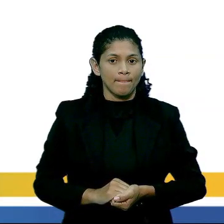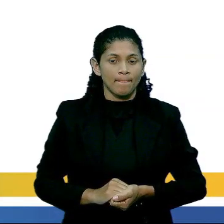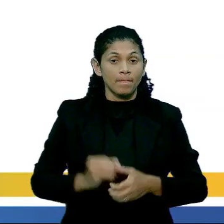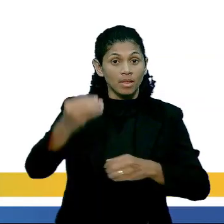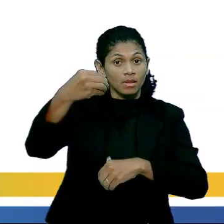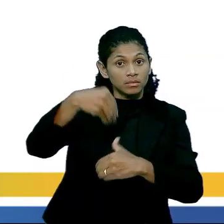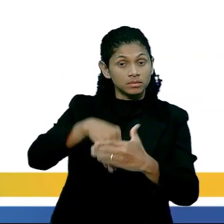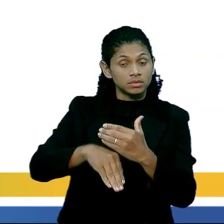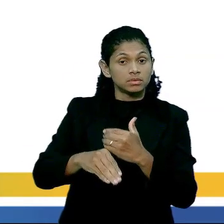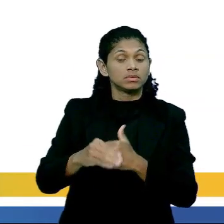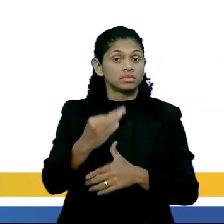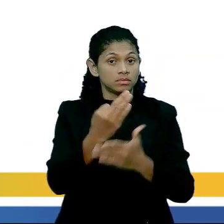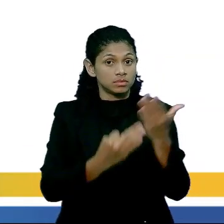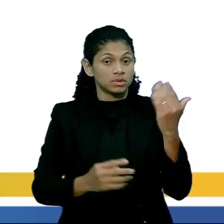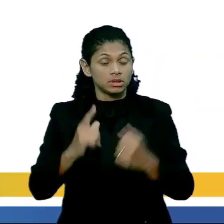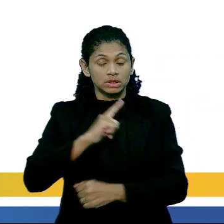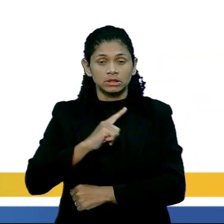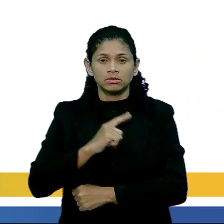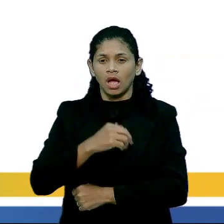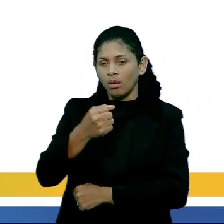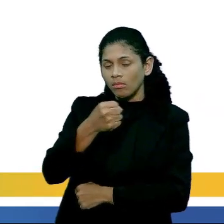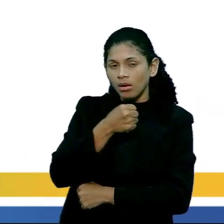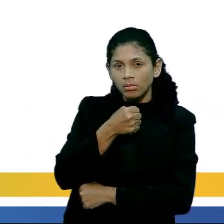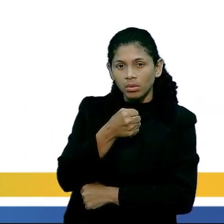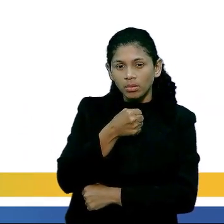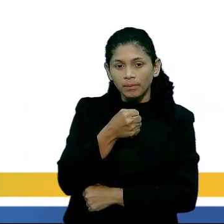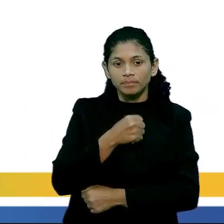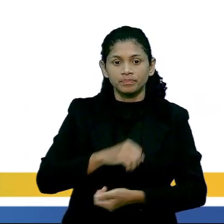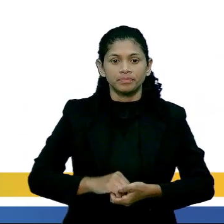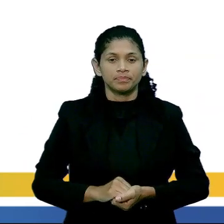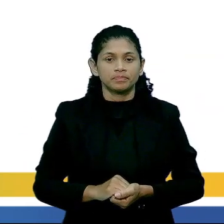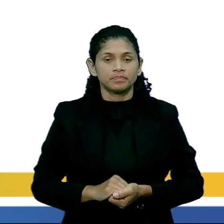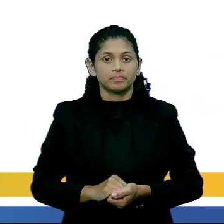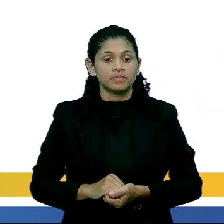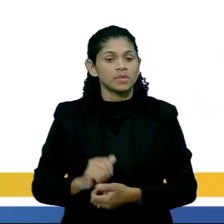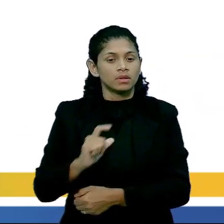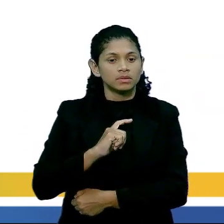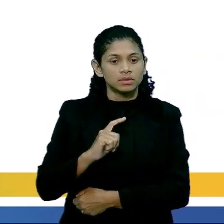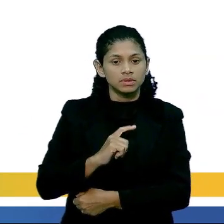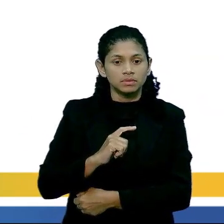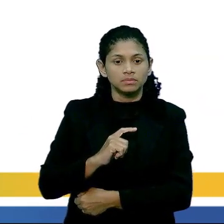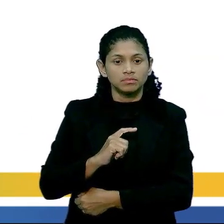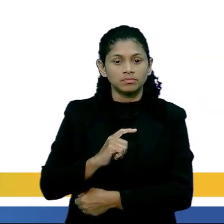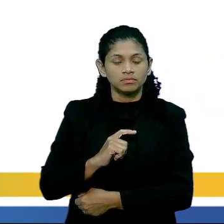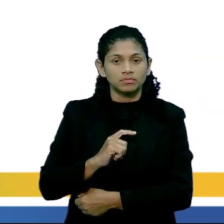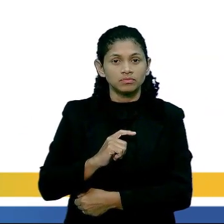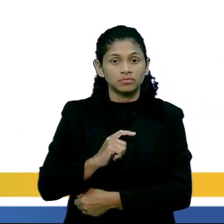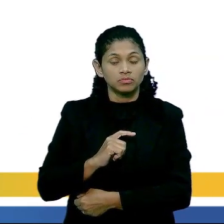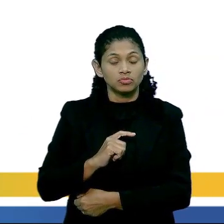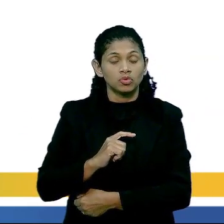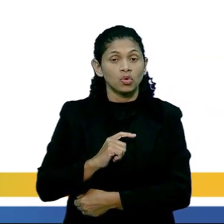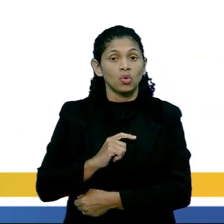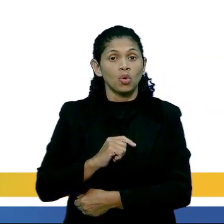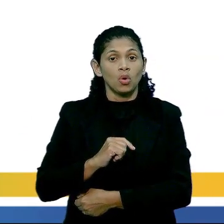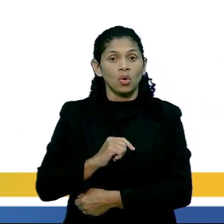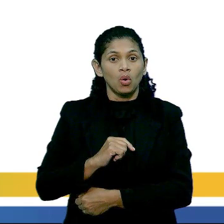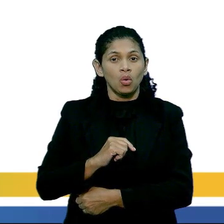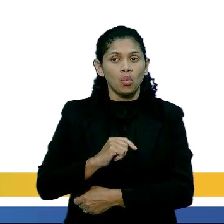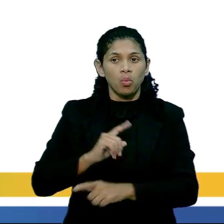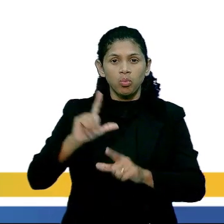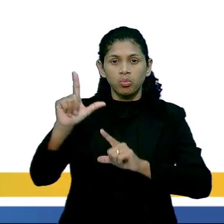aí dentro desse texto nós temos as entrevistas nós temos também os telejornais